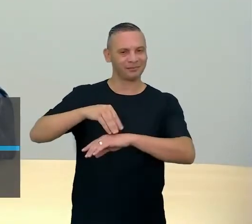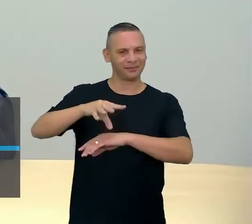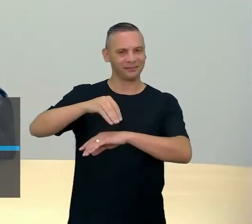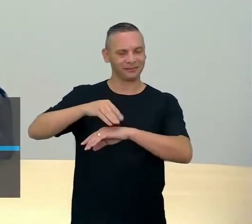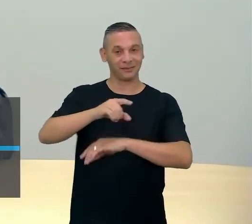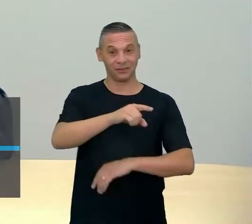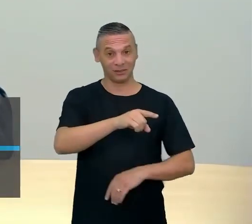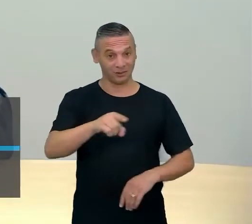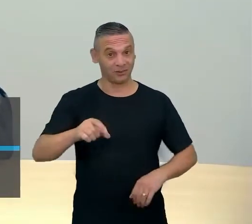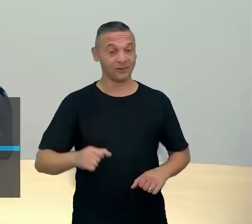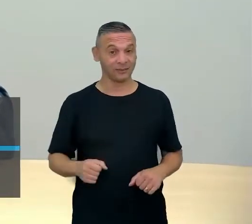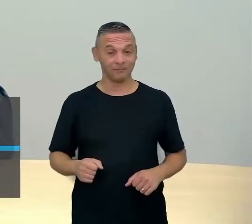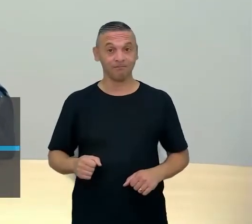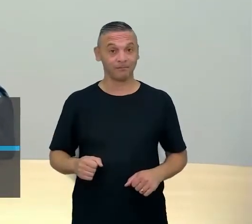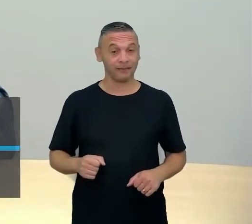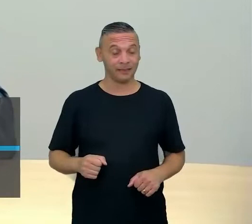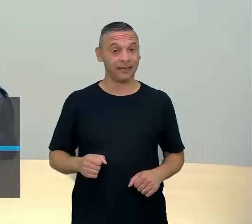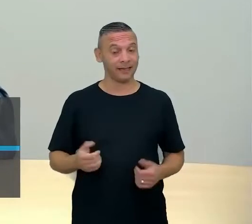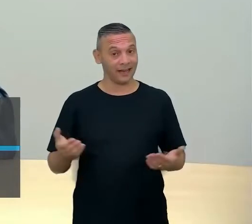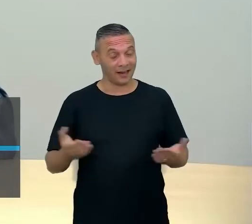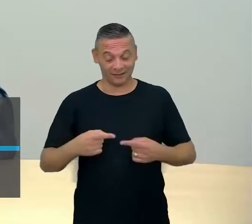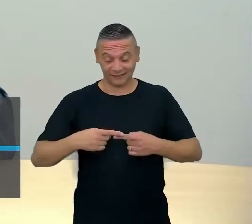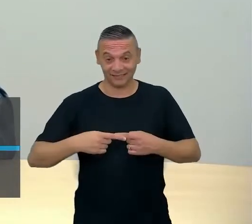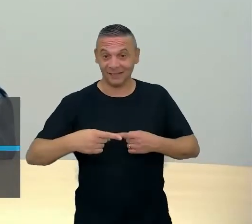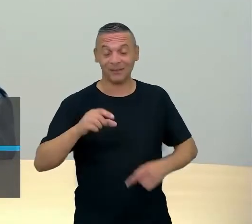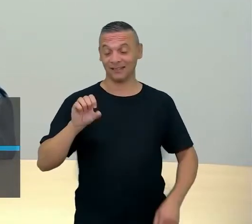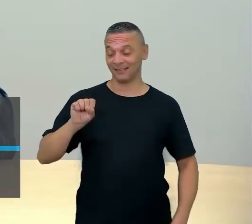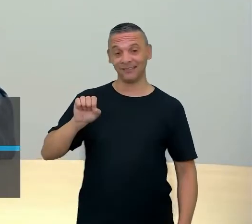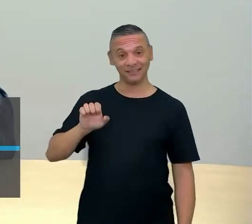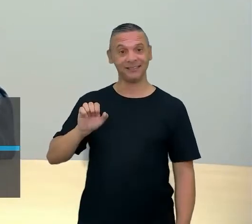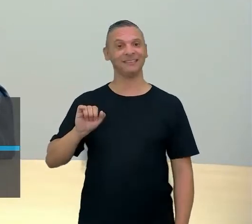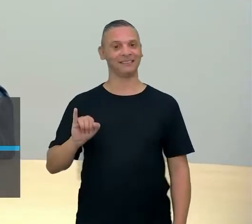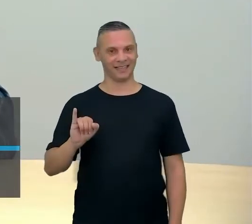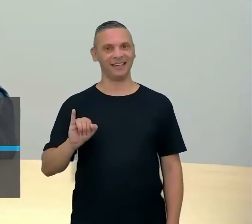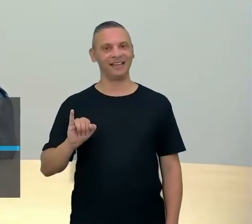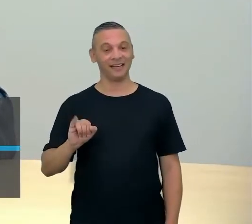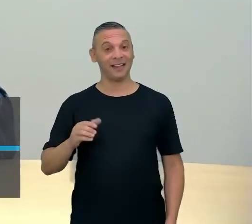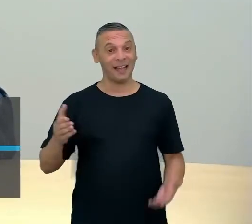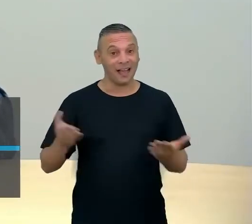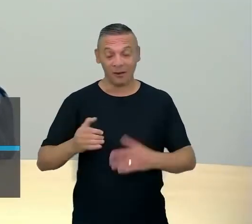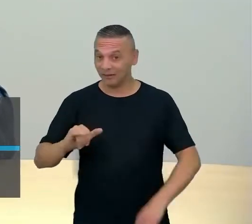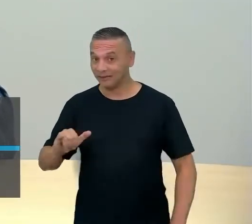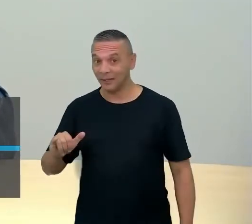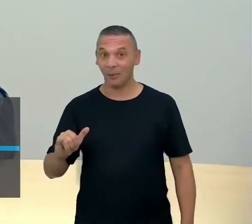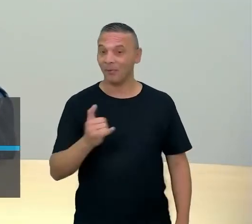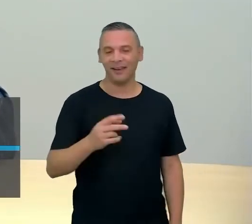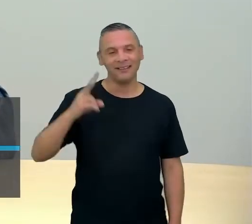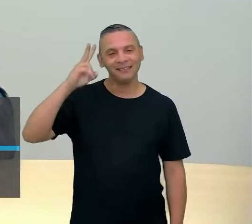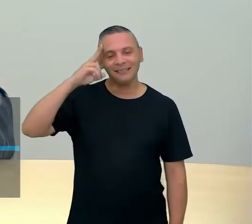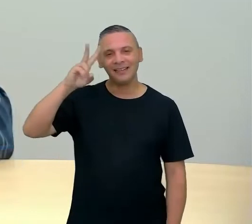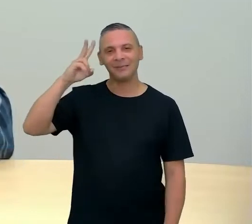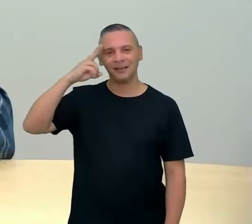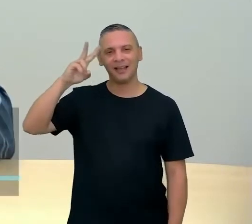para vocês, pois nós ainda estamos aí na nossa semana SEI. Então, esse é o momento da gente reprisar